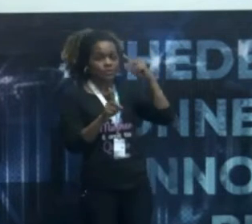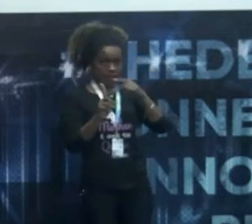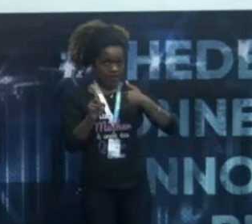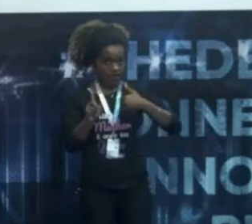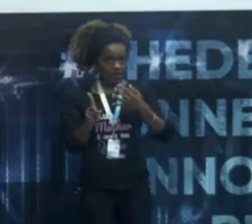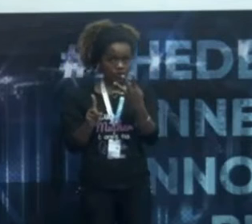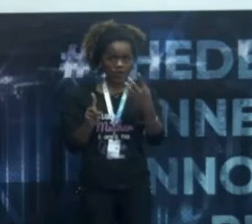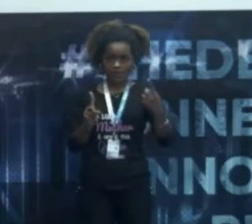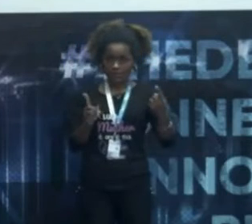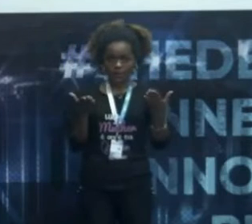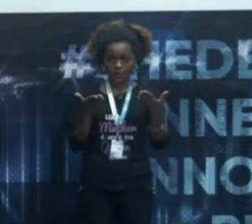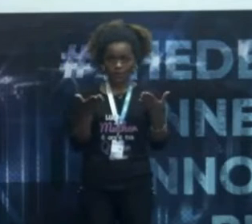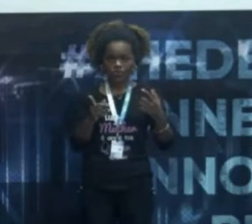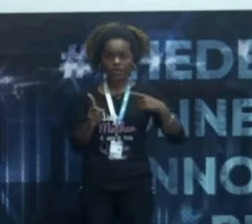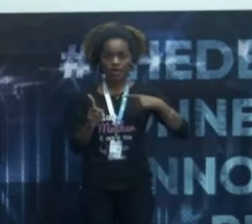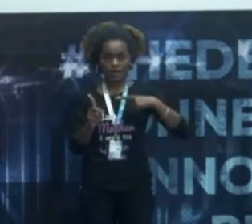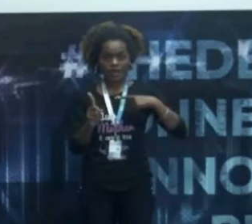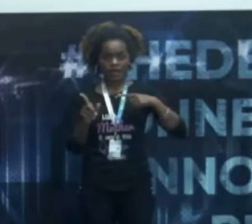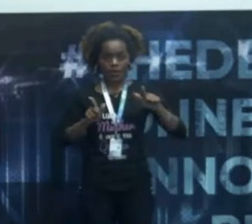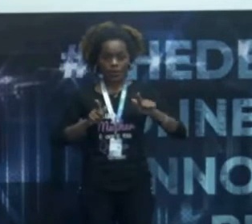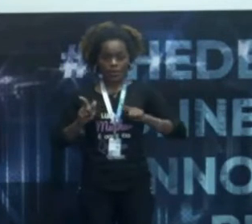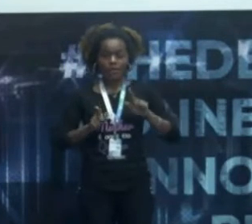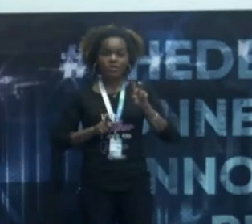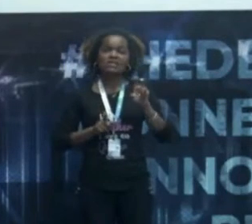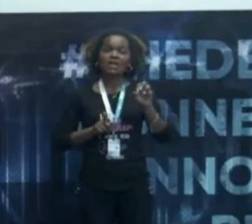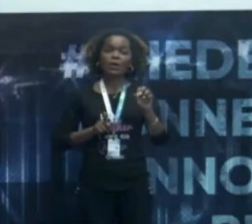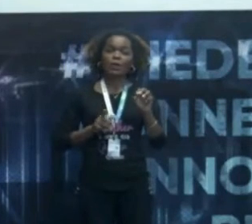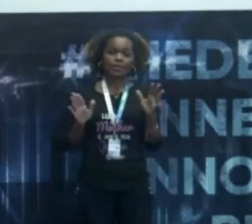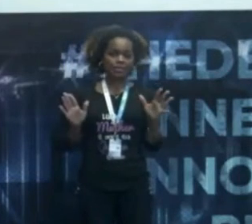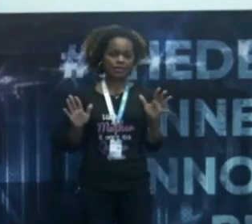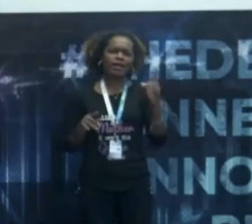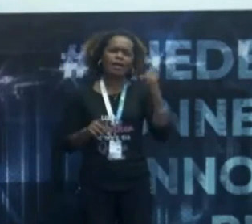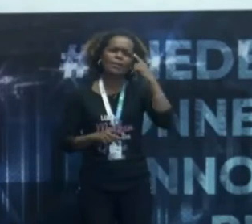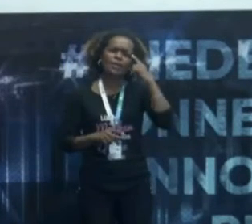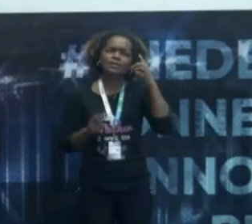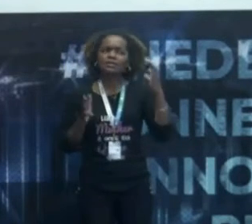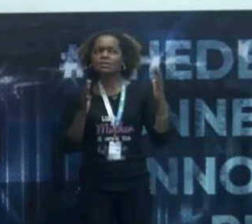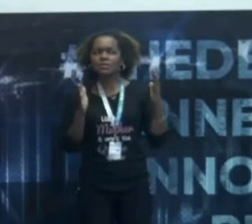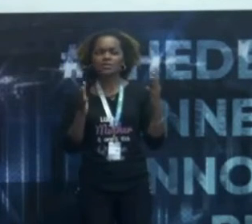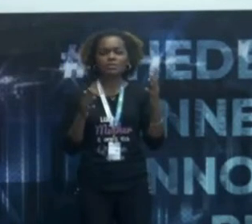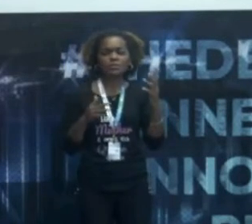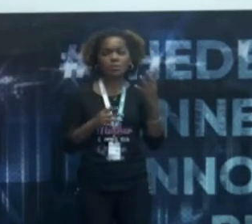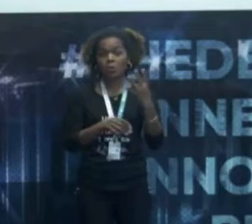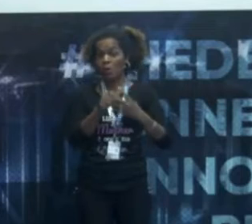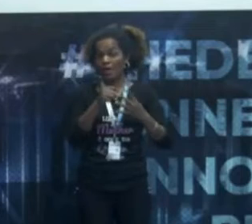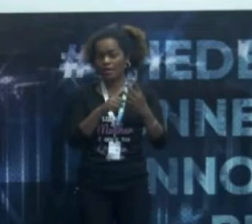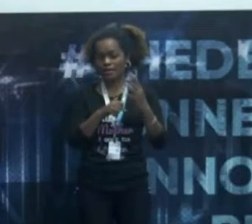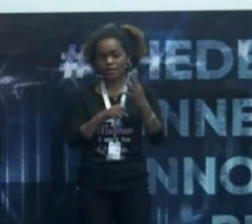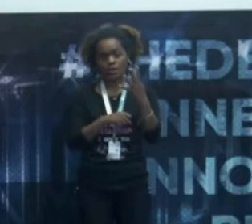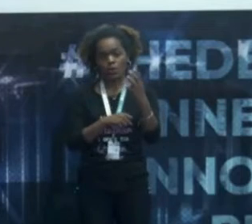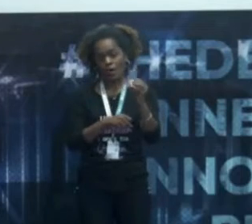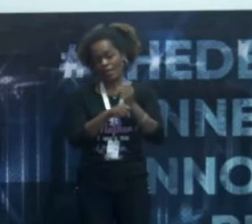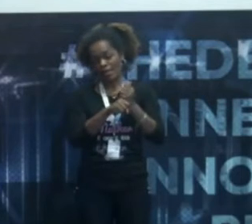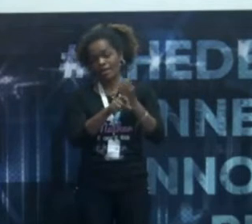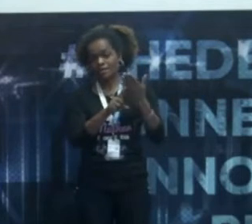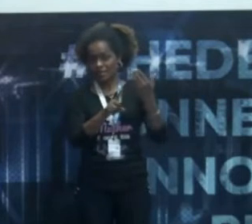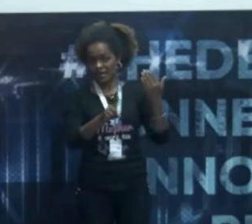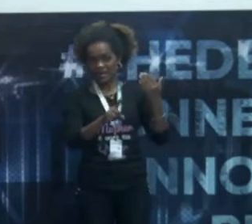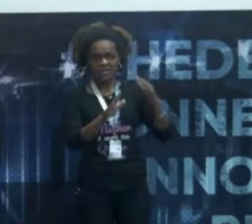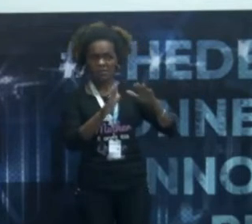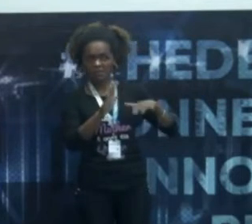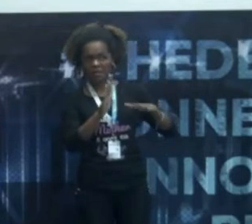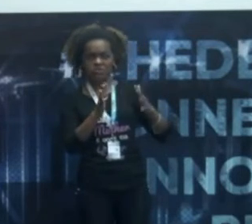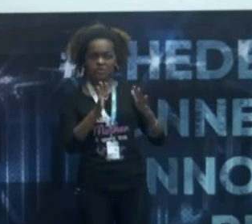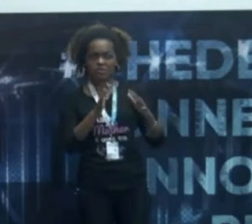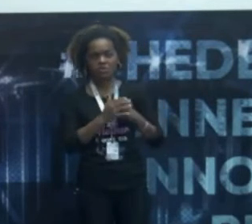tenho um primo de 50, né? Então a gente está pensando aí, está falando coisa de 40 anos atrás, até menos, porque né, eu era